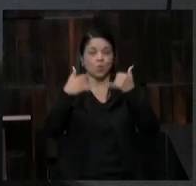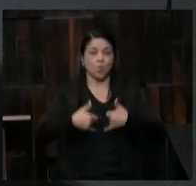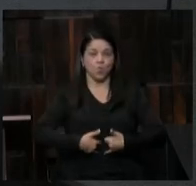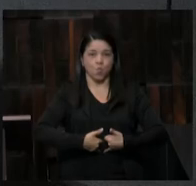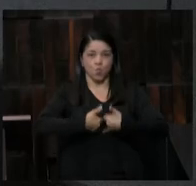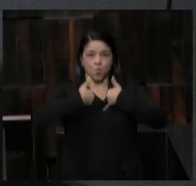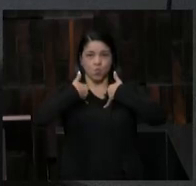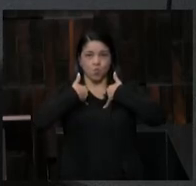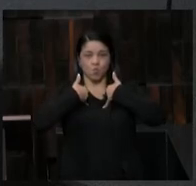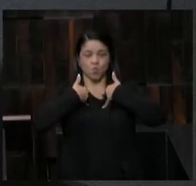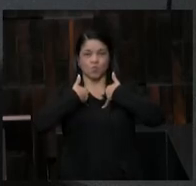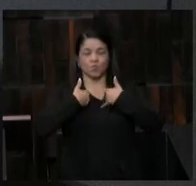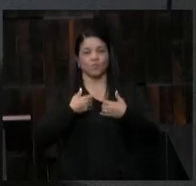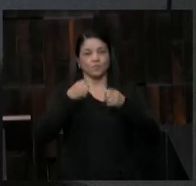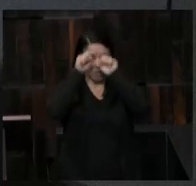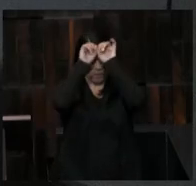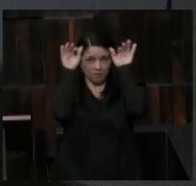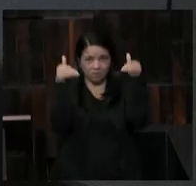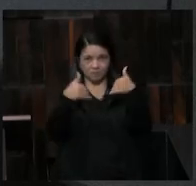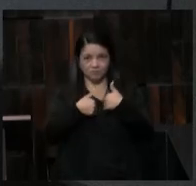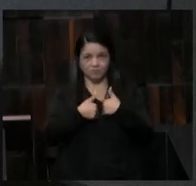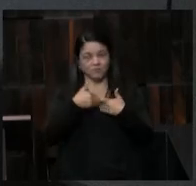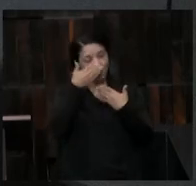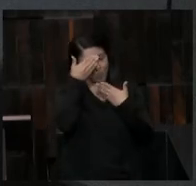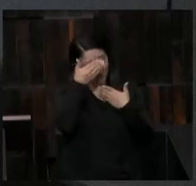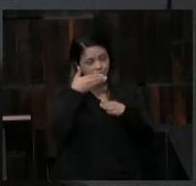orgulho autista. Muito obrigada pela presença.